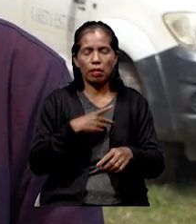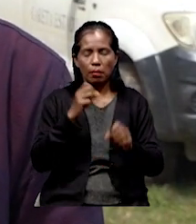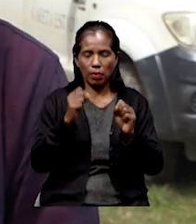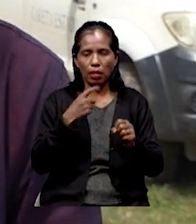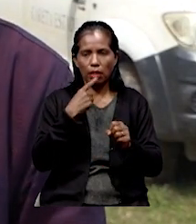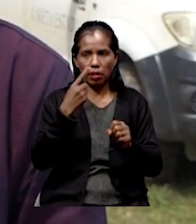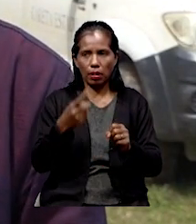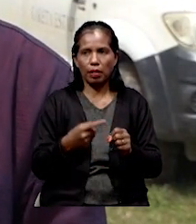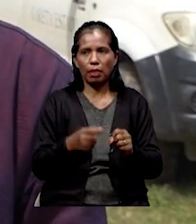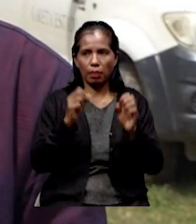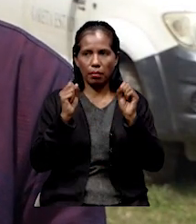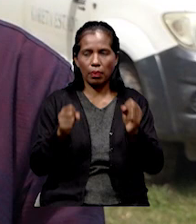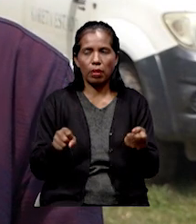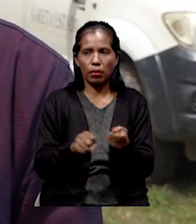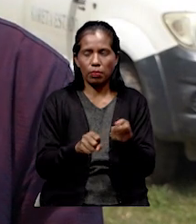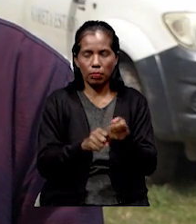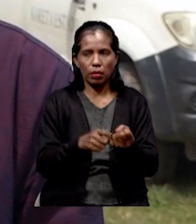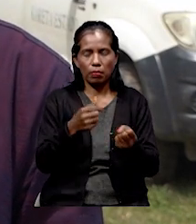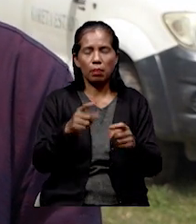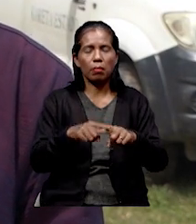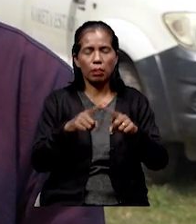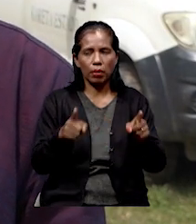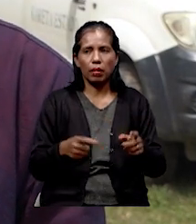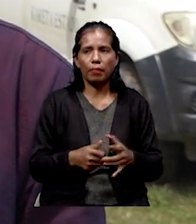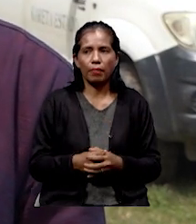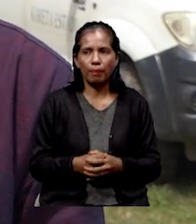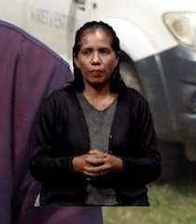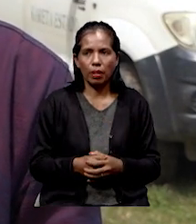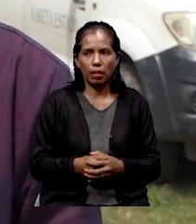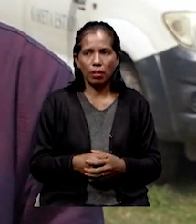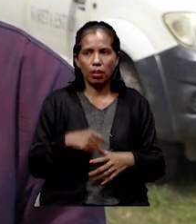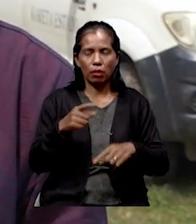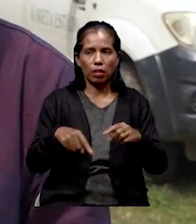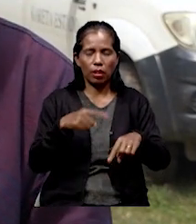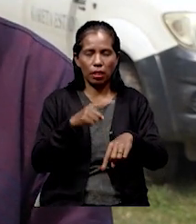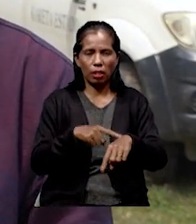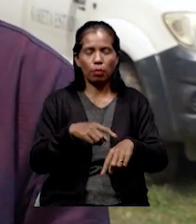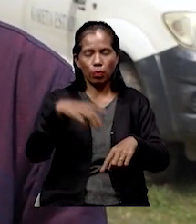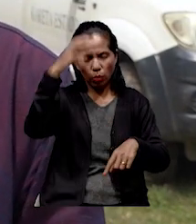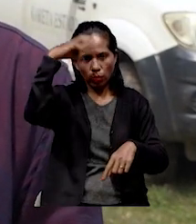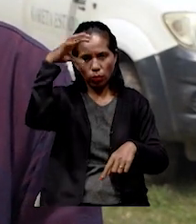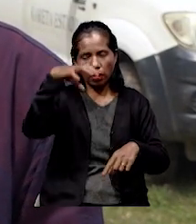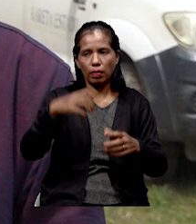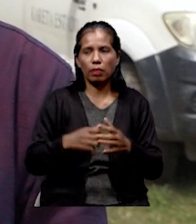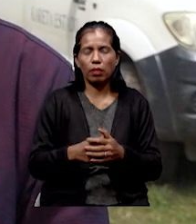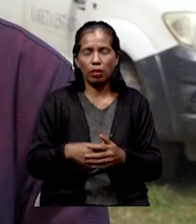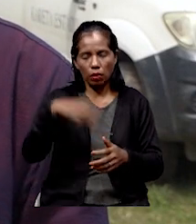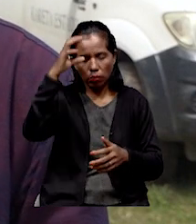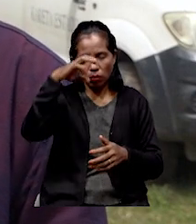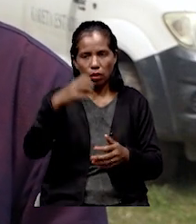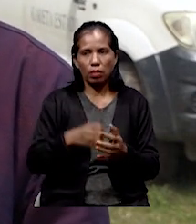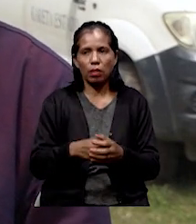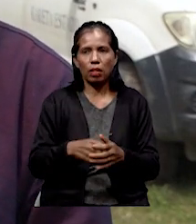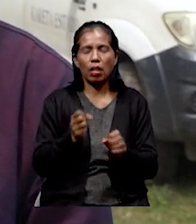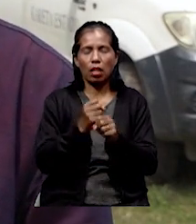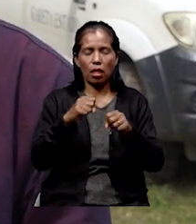né? Bele suporta e tuan. Mas, bem, infelizmente, quando e a tempo uda, né? Quando uda um tumbarai, né? Estraga, filho,